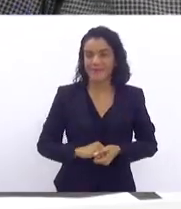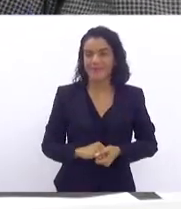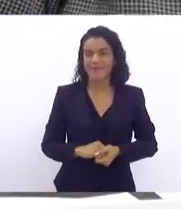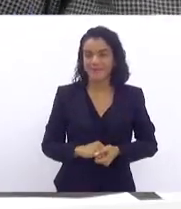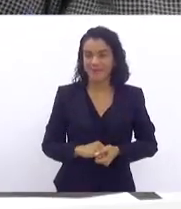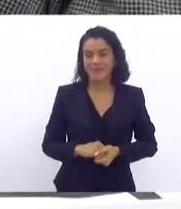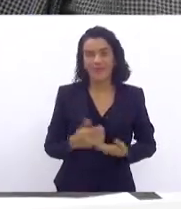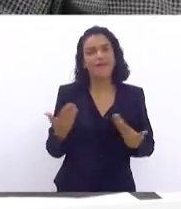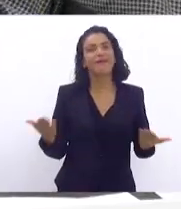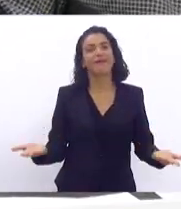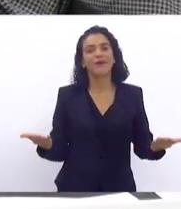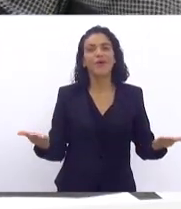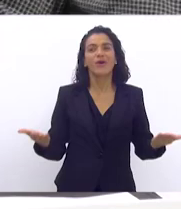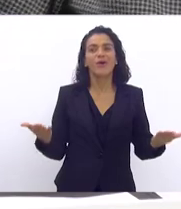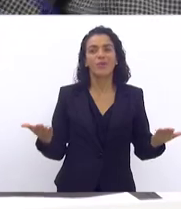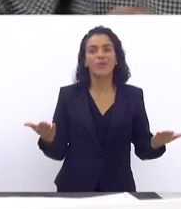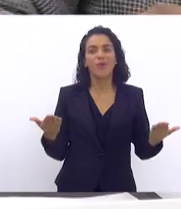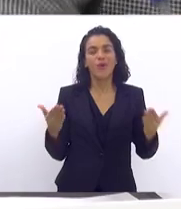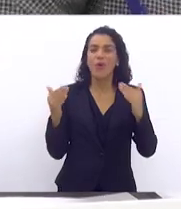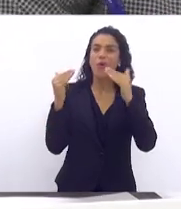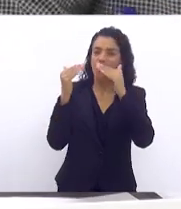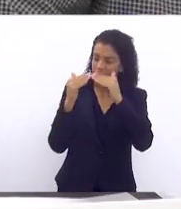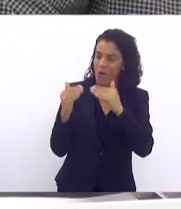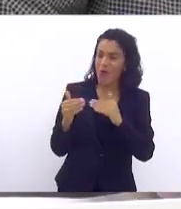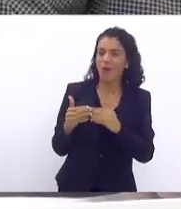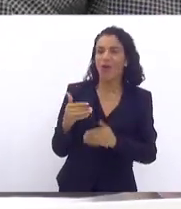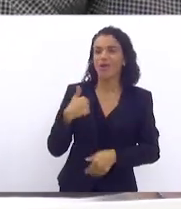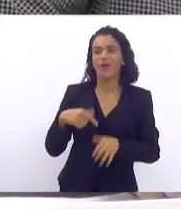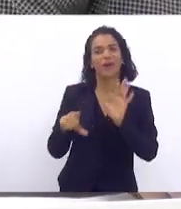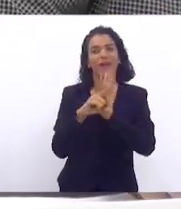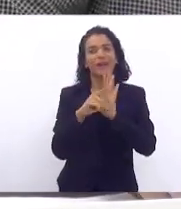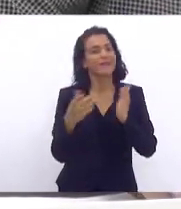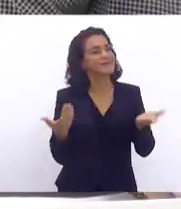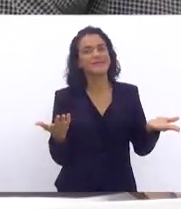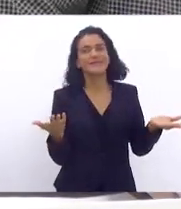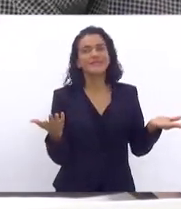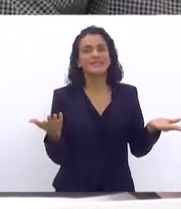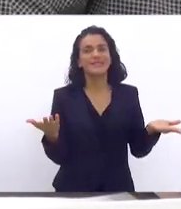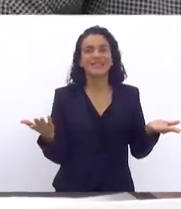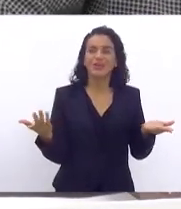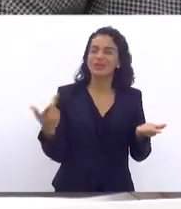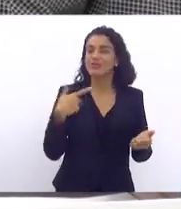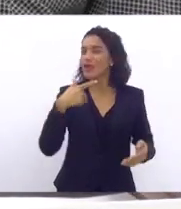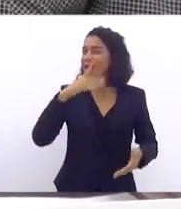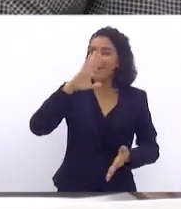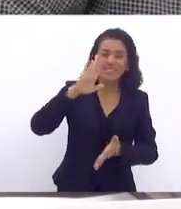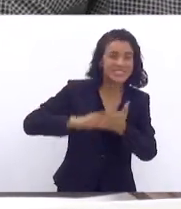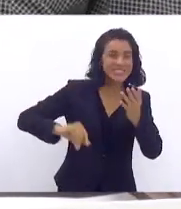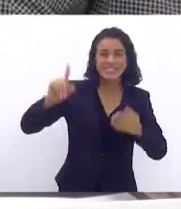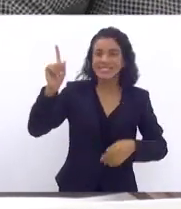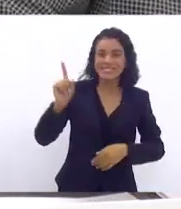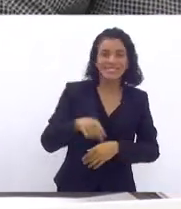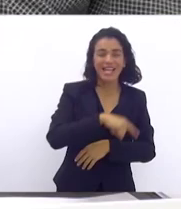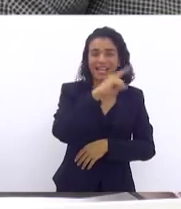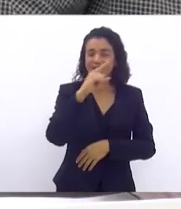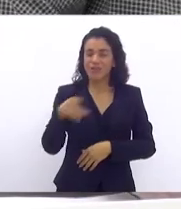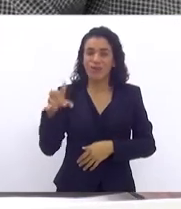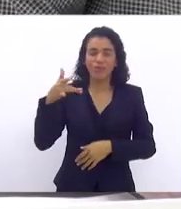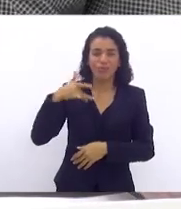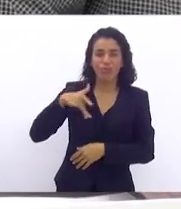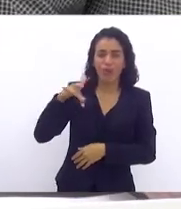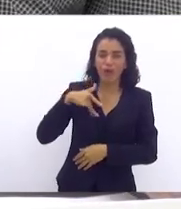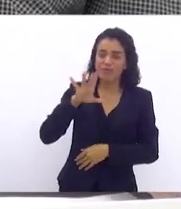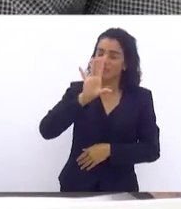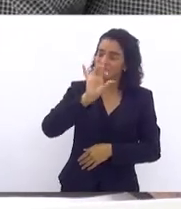Sorrateira. Concorda com vários dos princípios dessa lei que Vossa Excelência quer exterminar sem dó nem piedade. Era